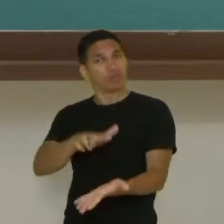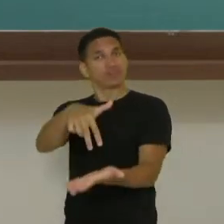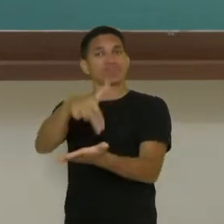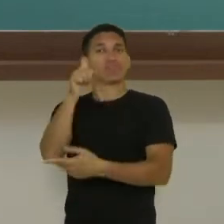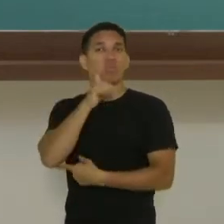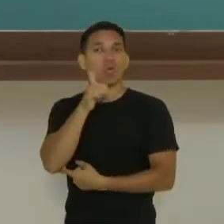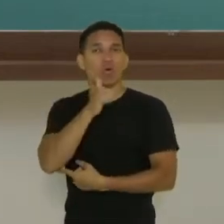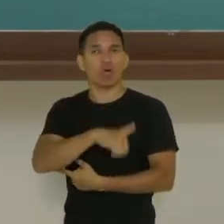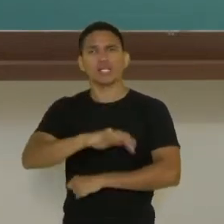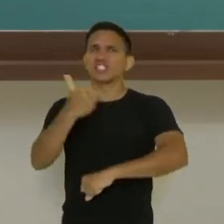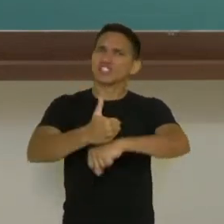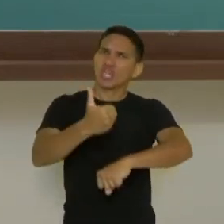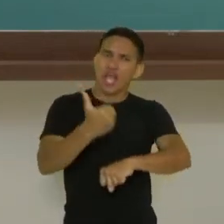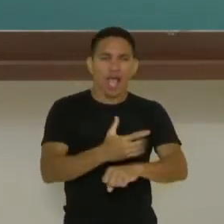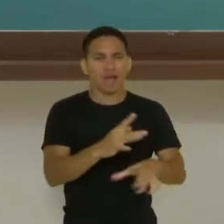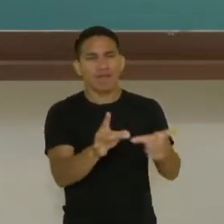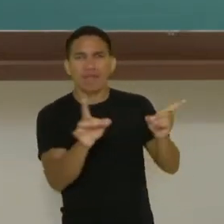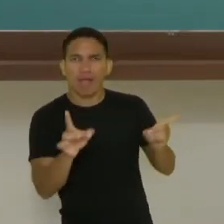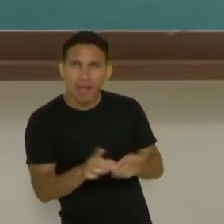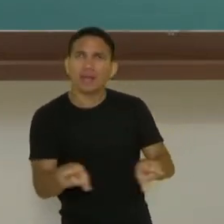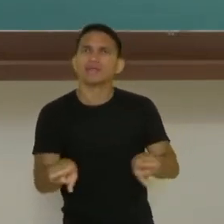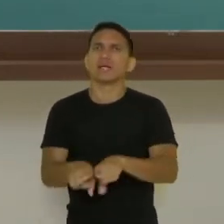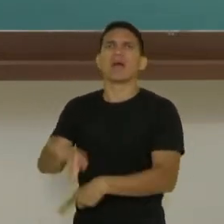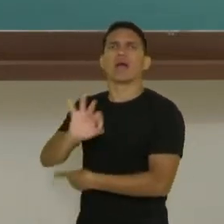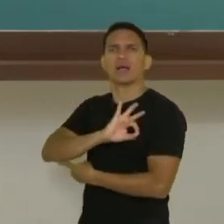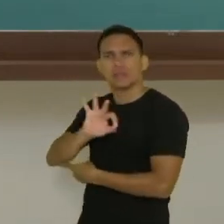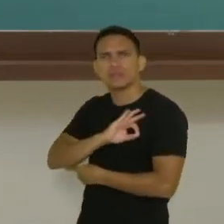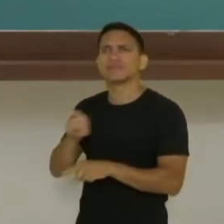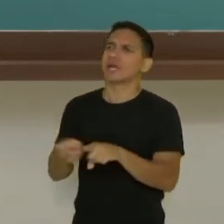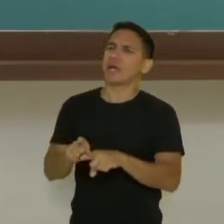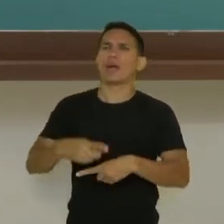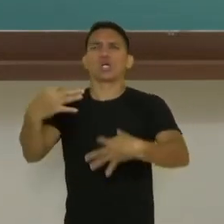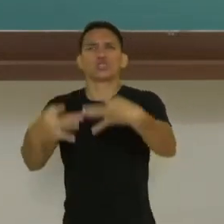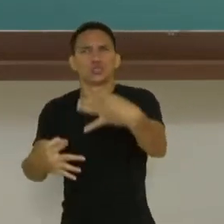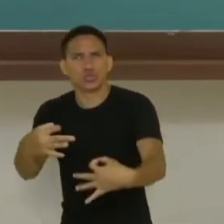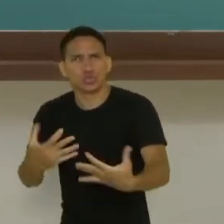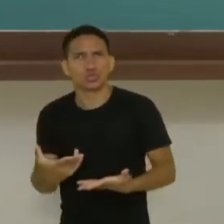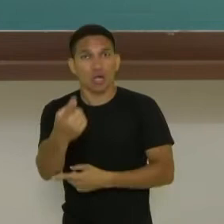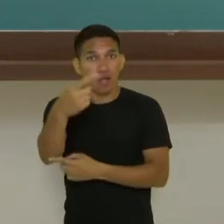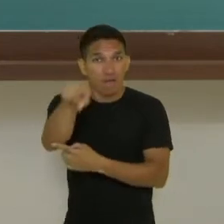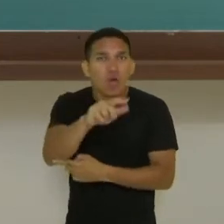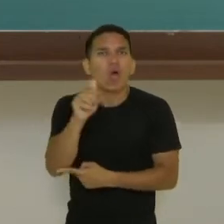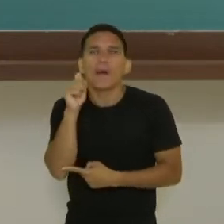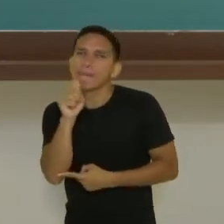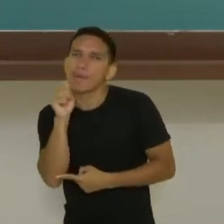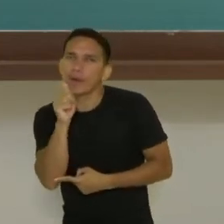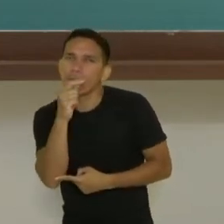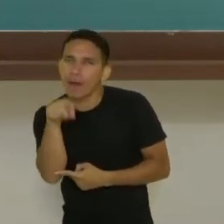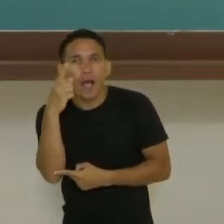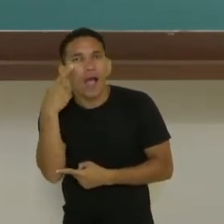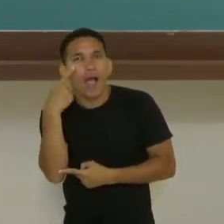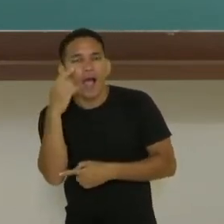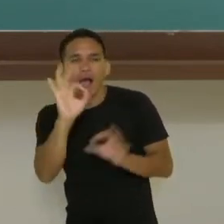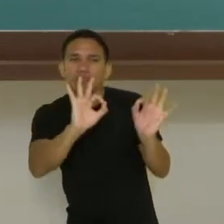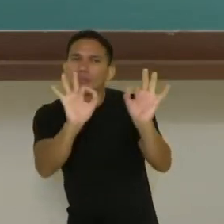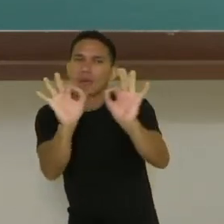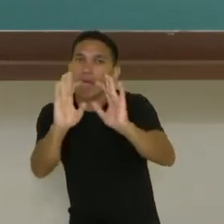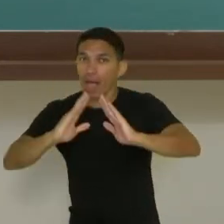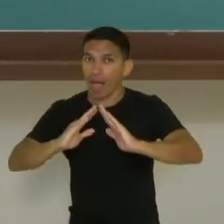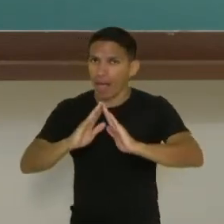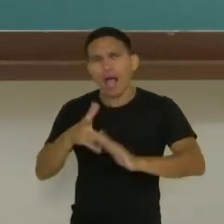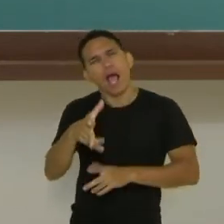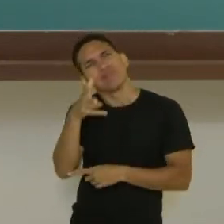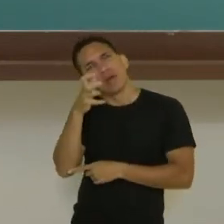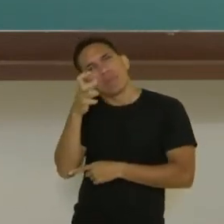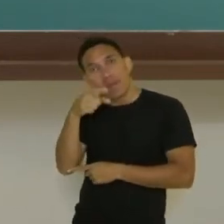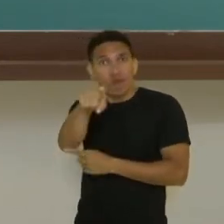de departamento, delegadas, juízas. E você, menina que está em casa, você pode